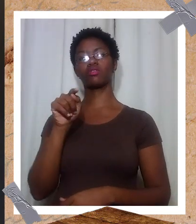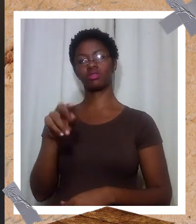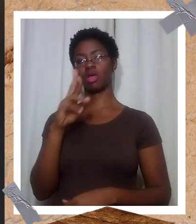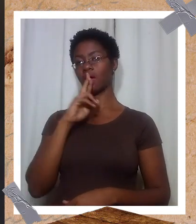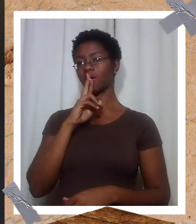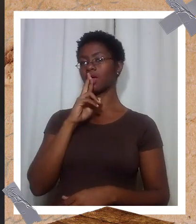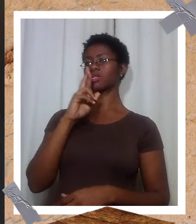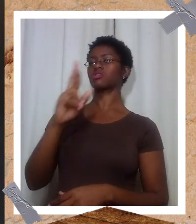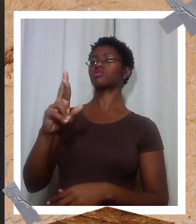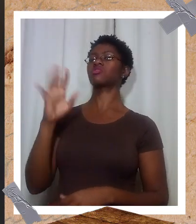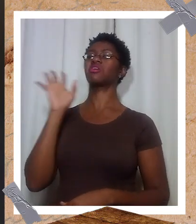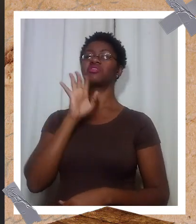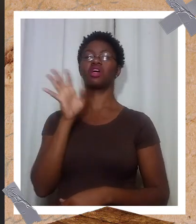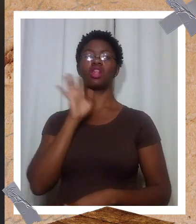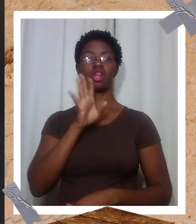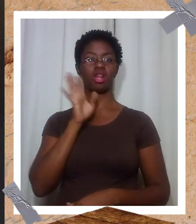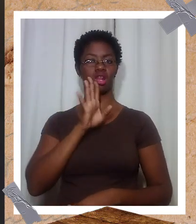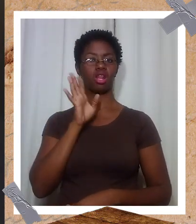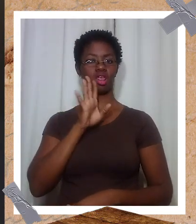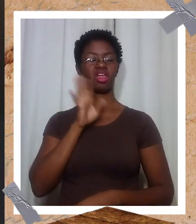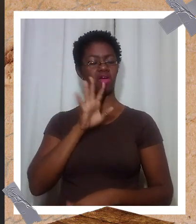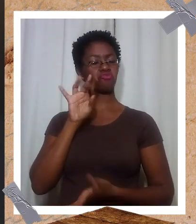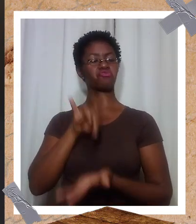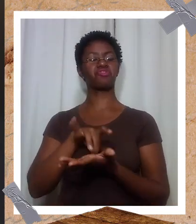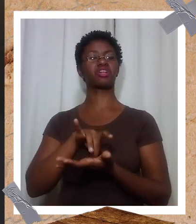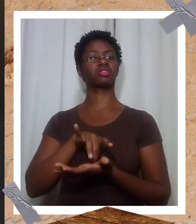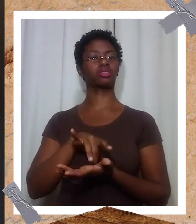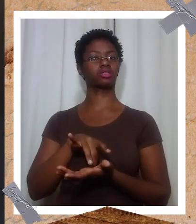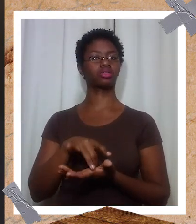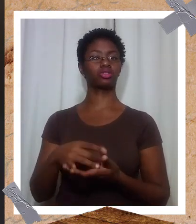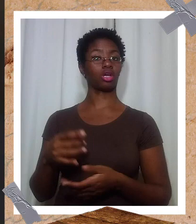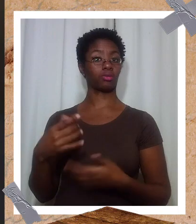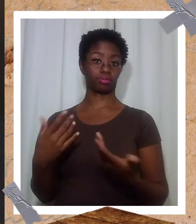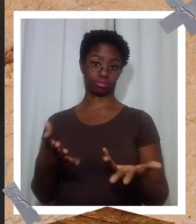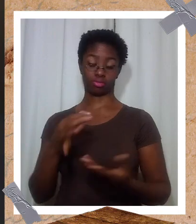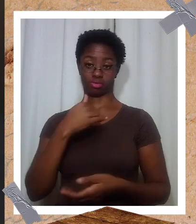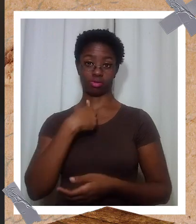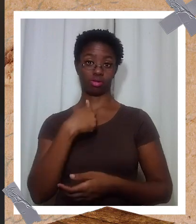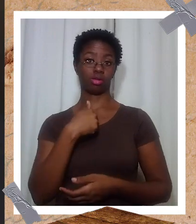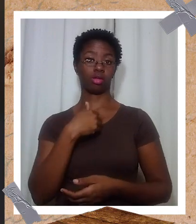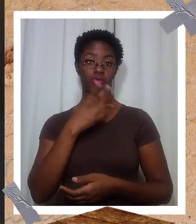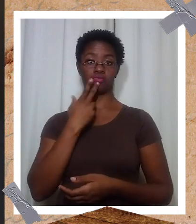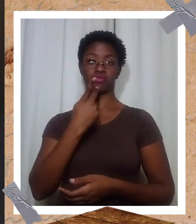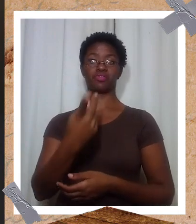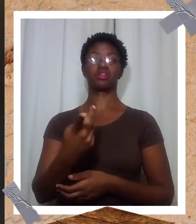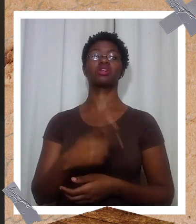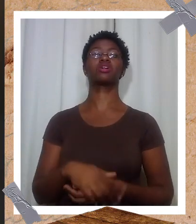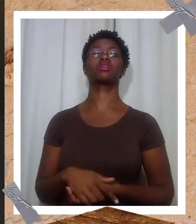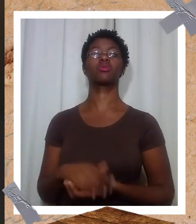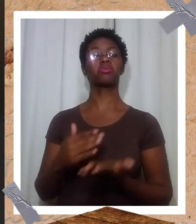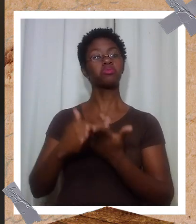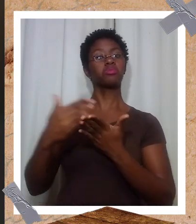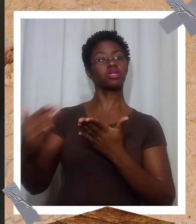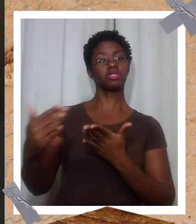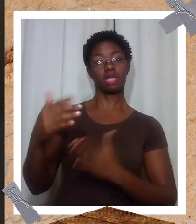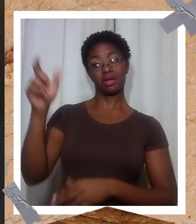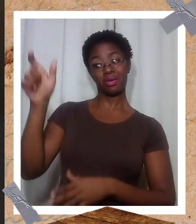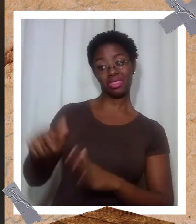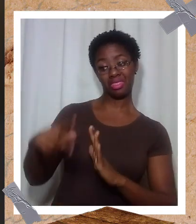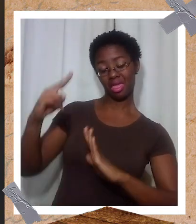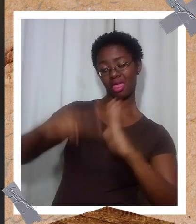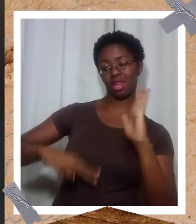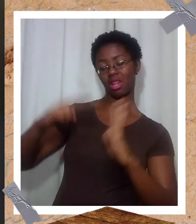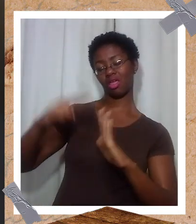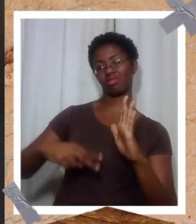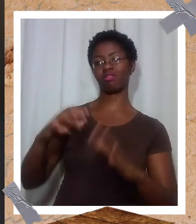acho que muito legal, assim, muito legal mesmo. Assim, eu, como disse assim, no início, eu iniciei minha trajetória como leitor, então eu